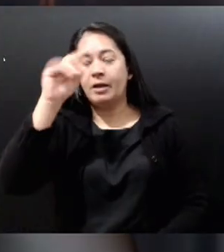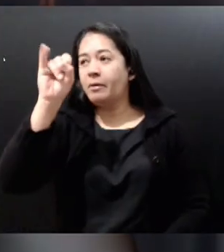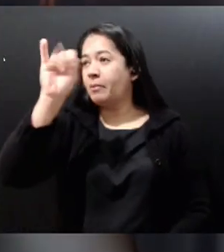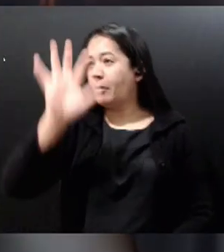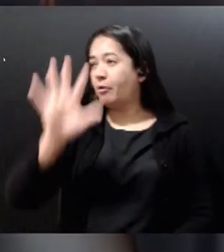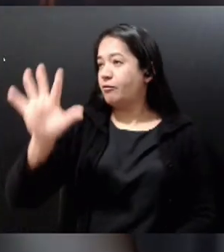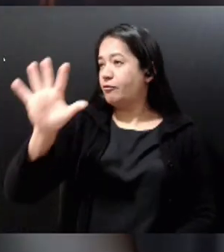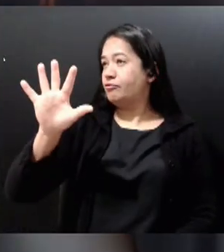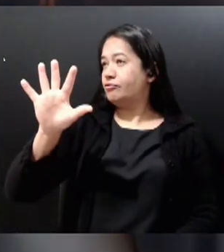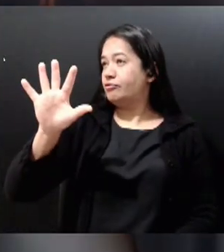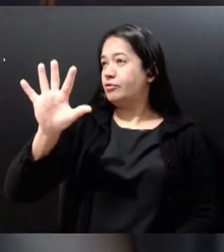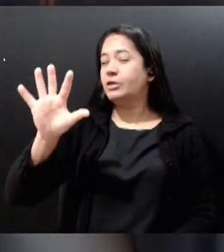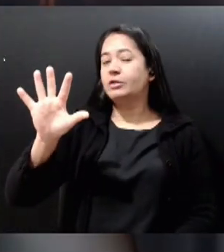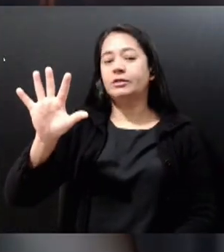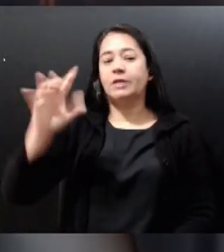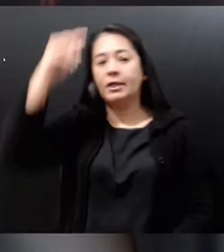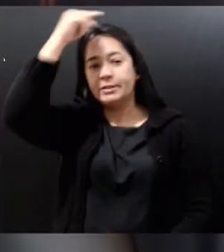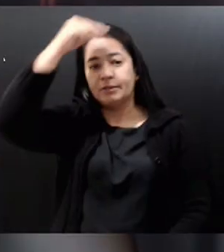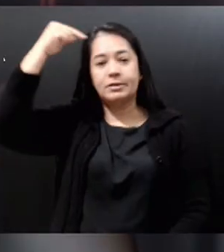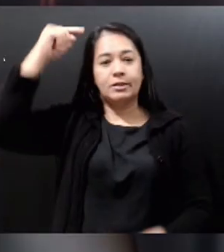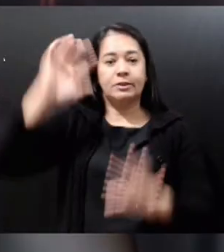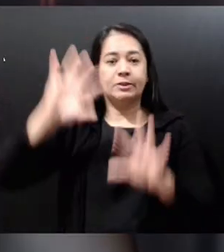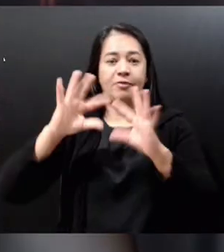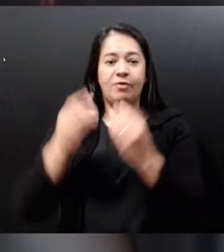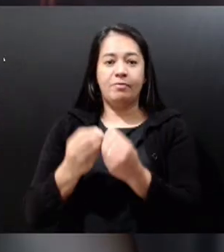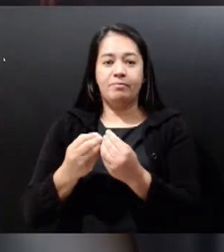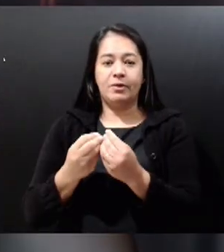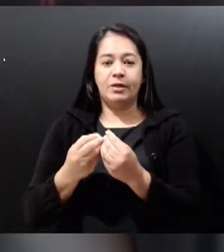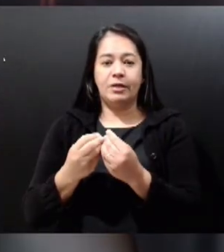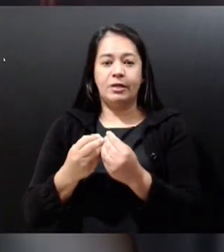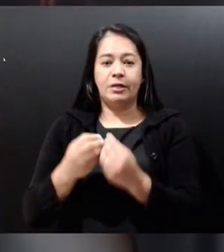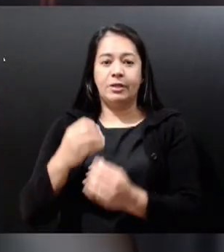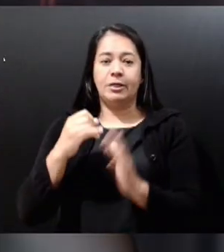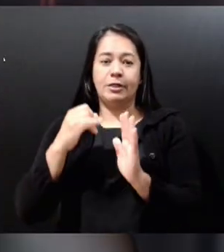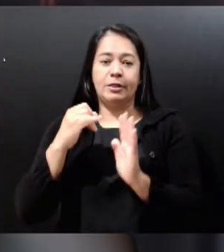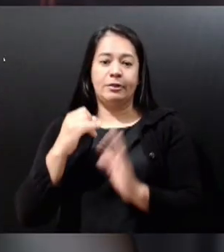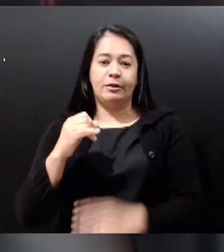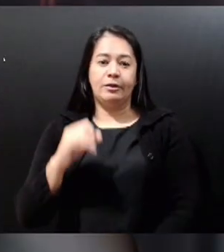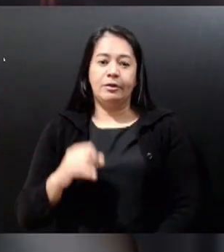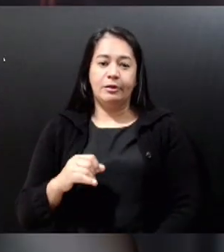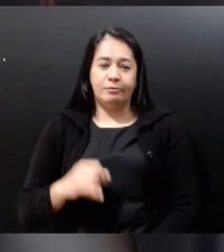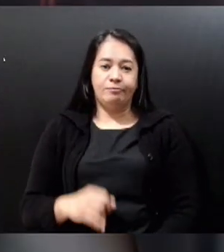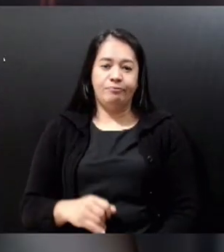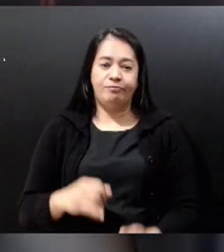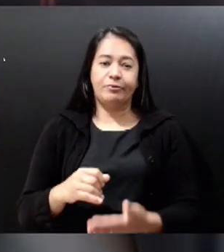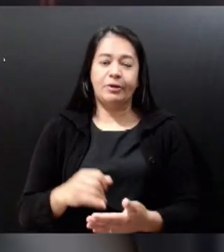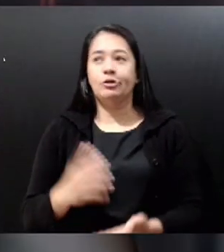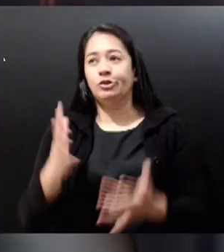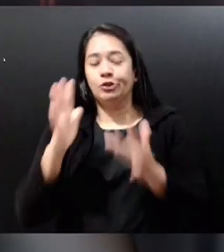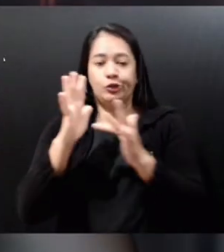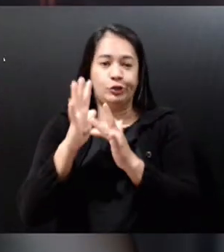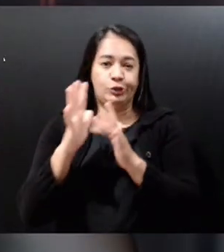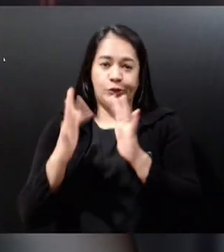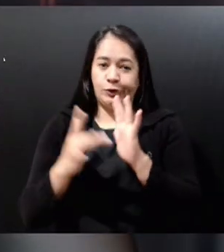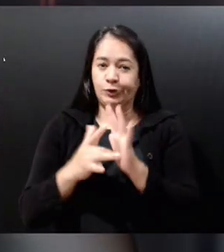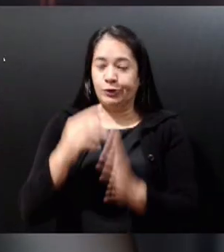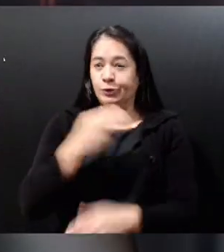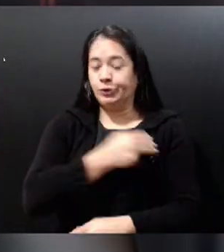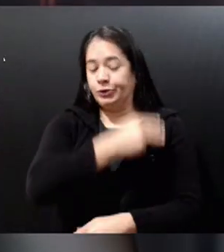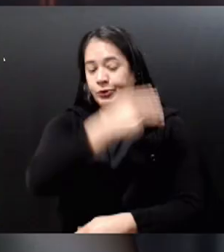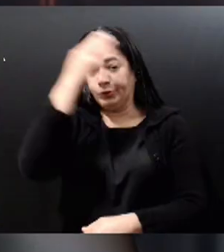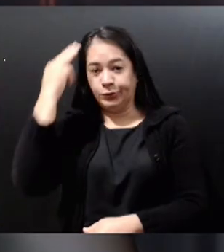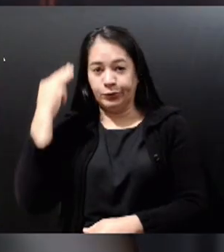há toda uma questão religiosa e um moralismo, né, de formas diferentes de ser família. E lembrar